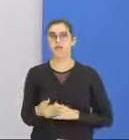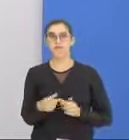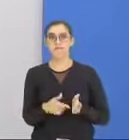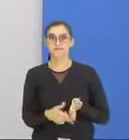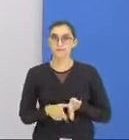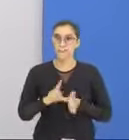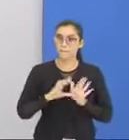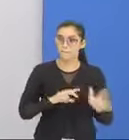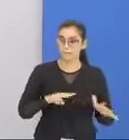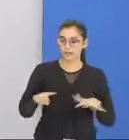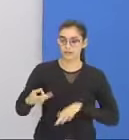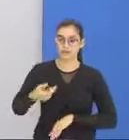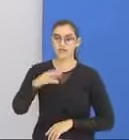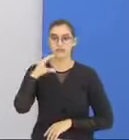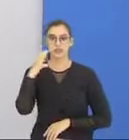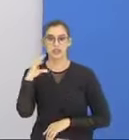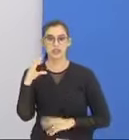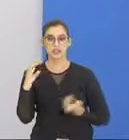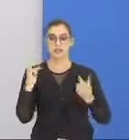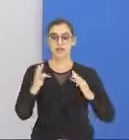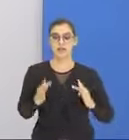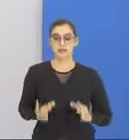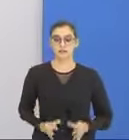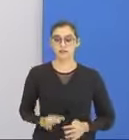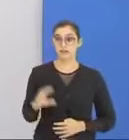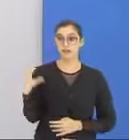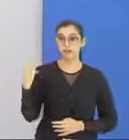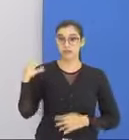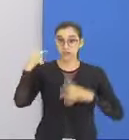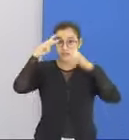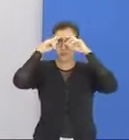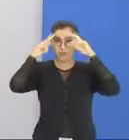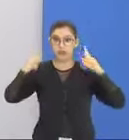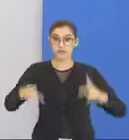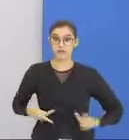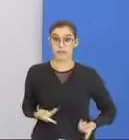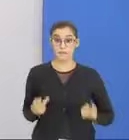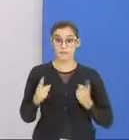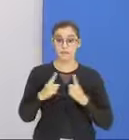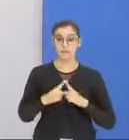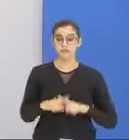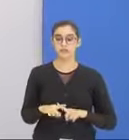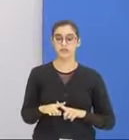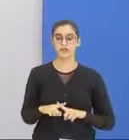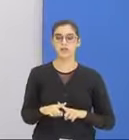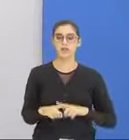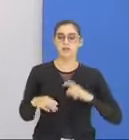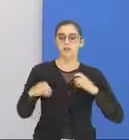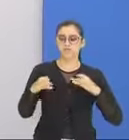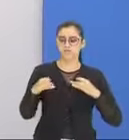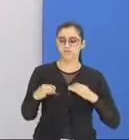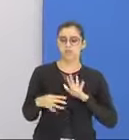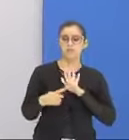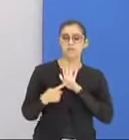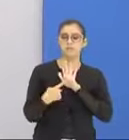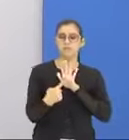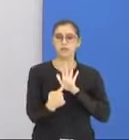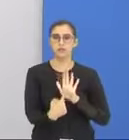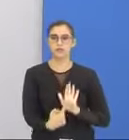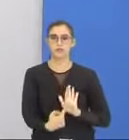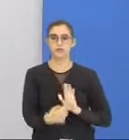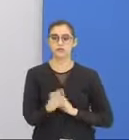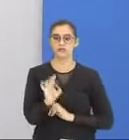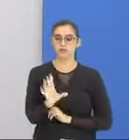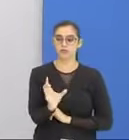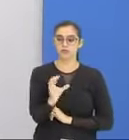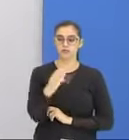ciência e humanidade. Mas como eu falo quando eu falo para você ciência? O que é que você analisa como ciência? O que é científico